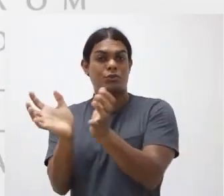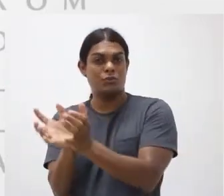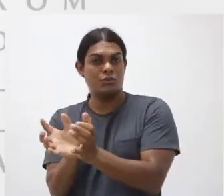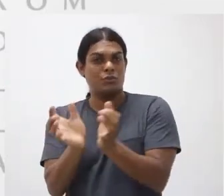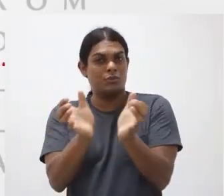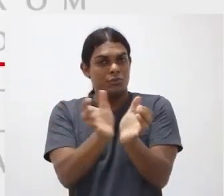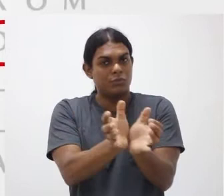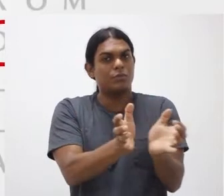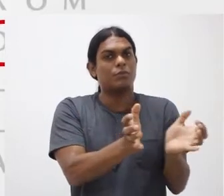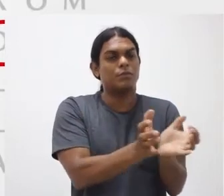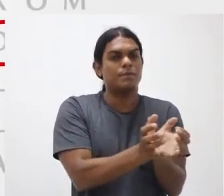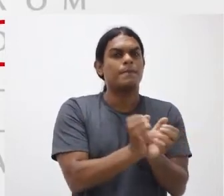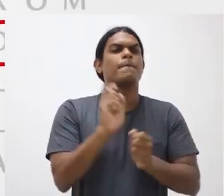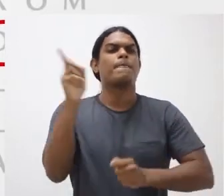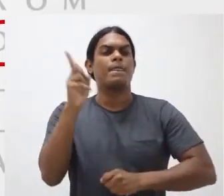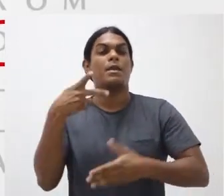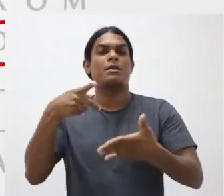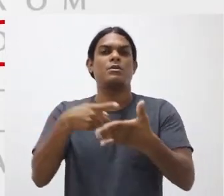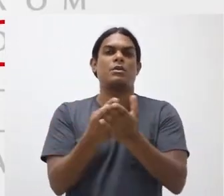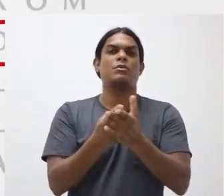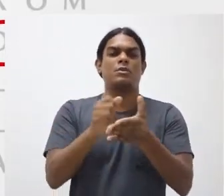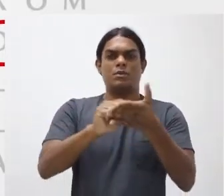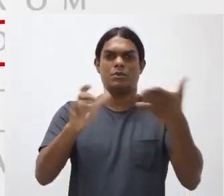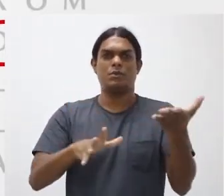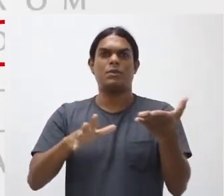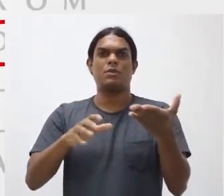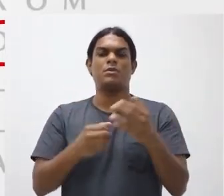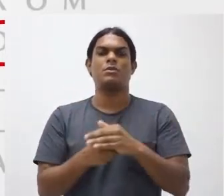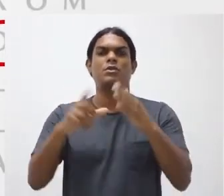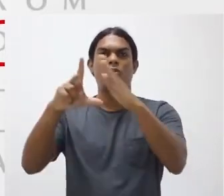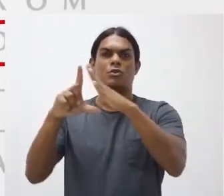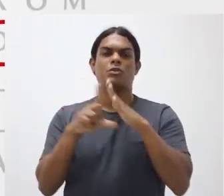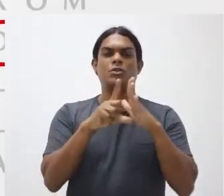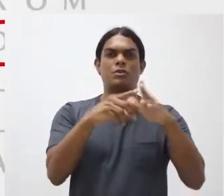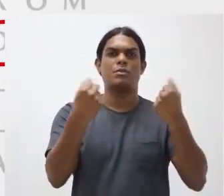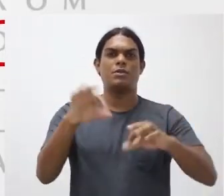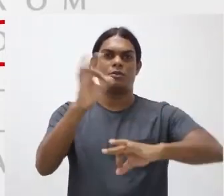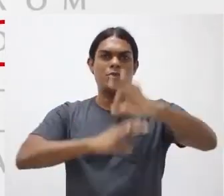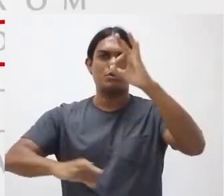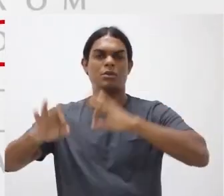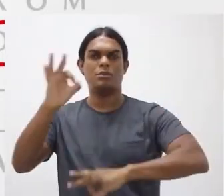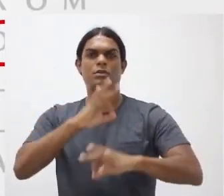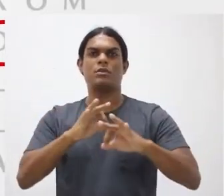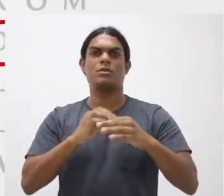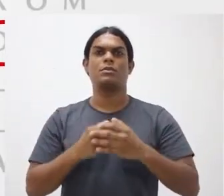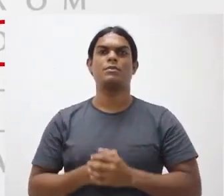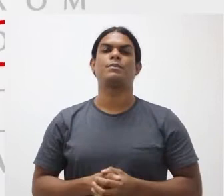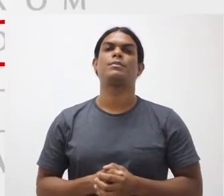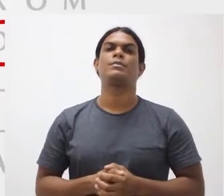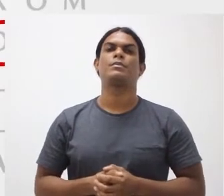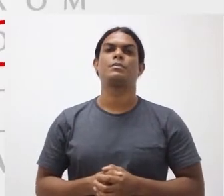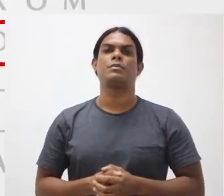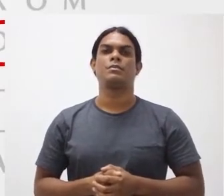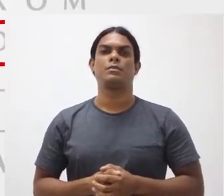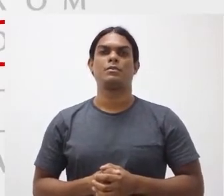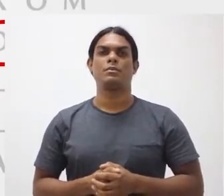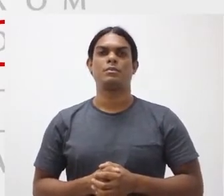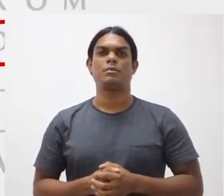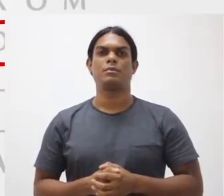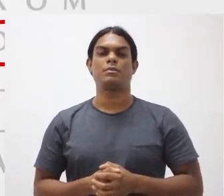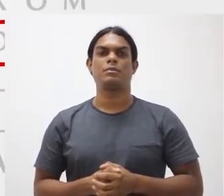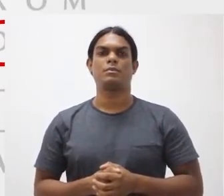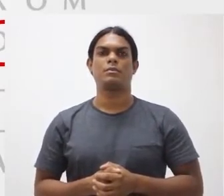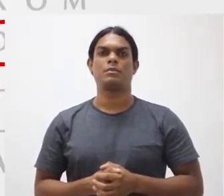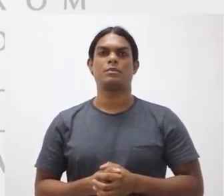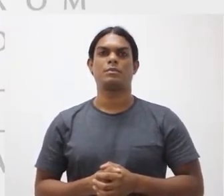que acontece com as atividades de logística. Elas precisam ser agrupadas para que façam sentido e que sejam utilizadas para